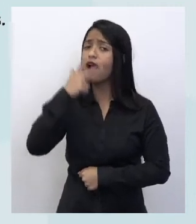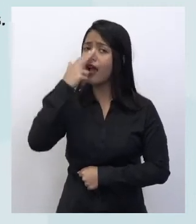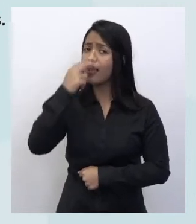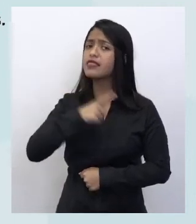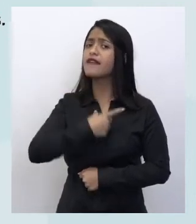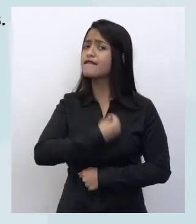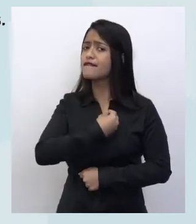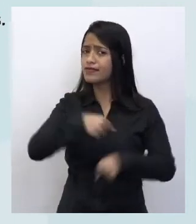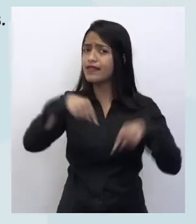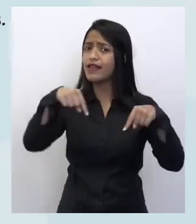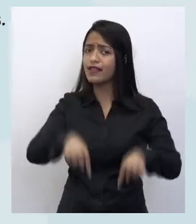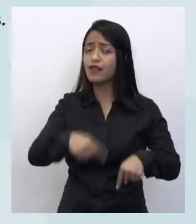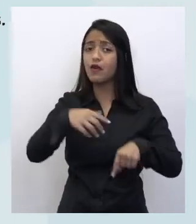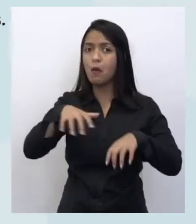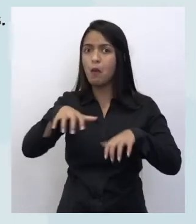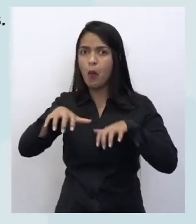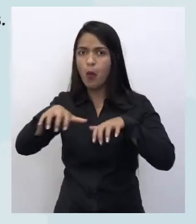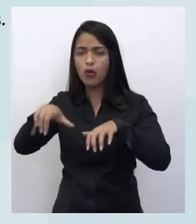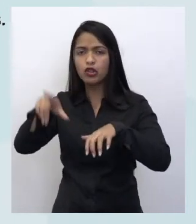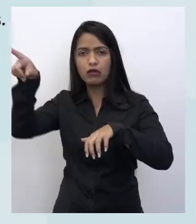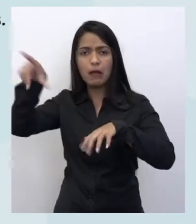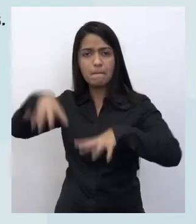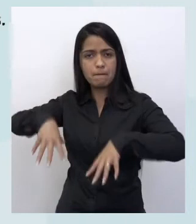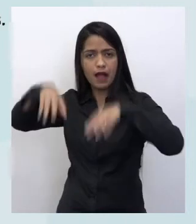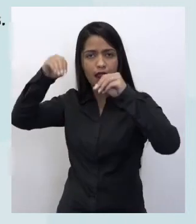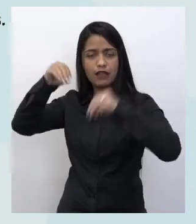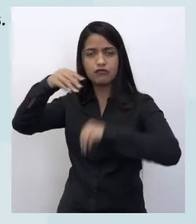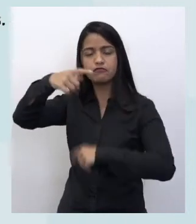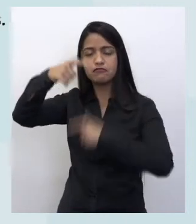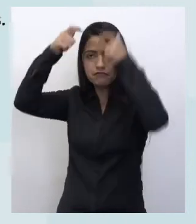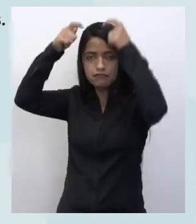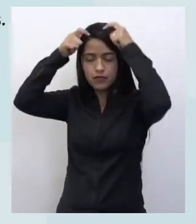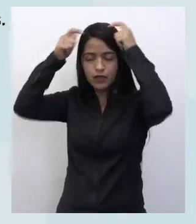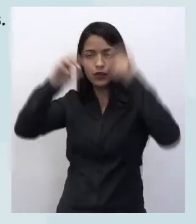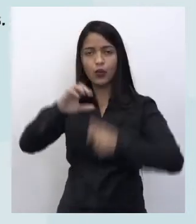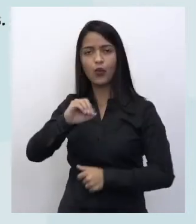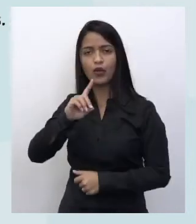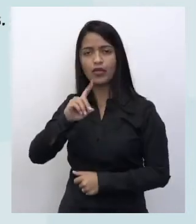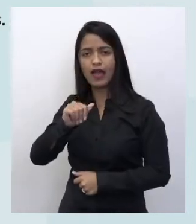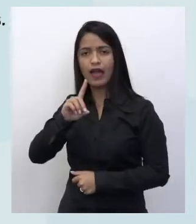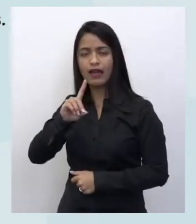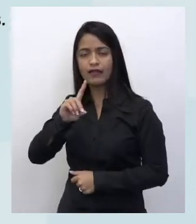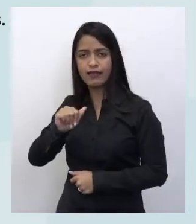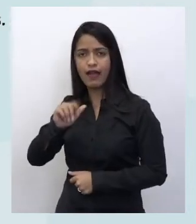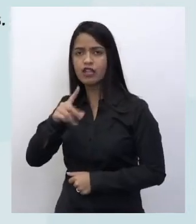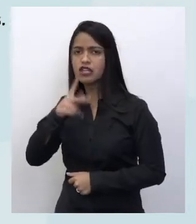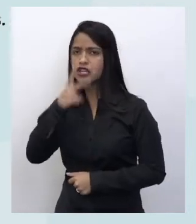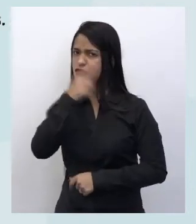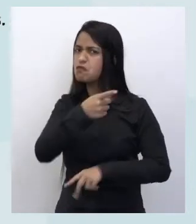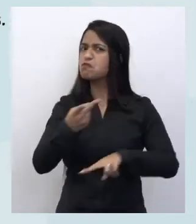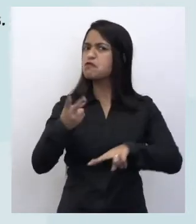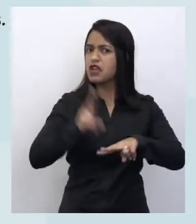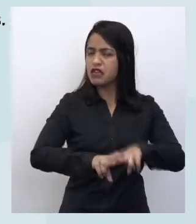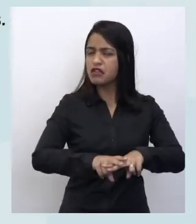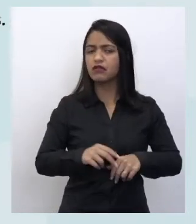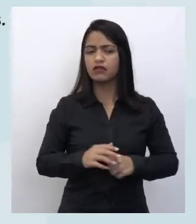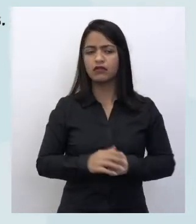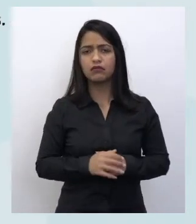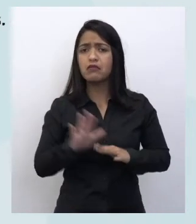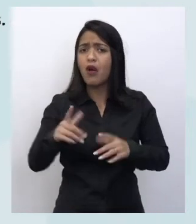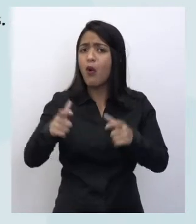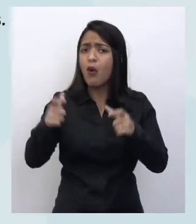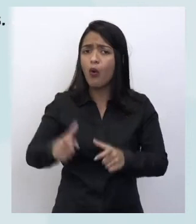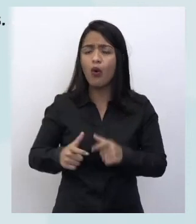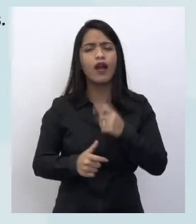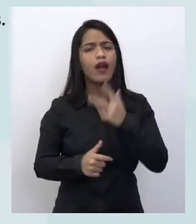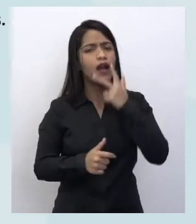um dos monstros que atacaram o palácio do príncipe Codadad. Mas onde? O remédio me parece uma consulta ao